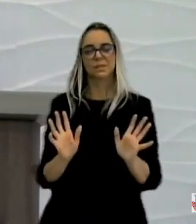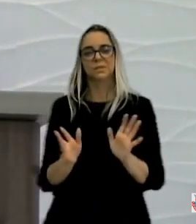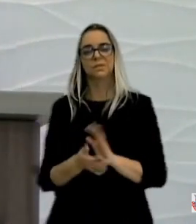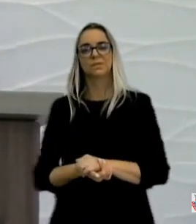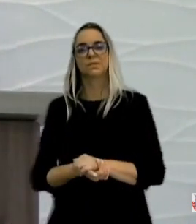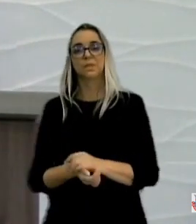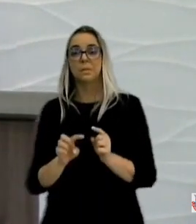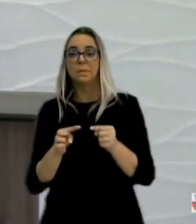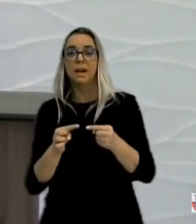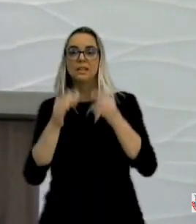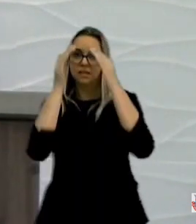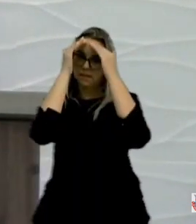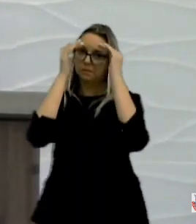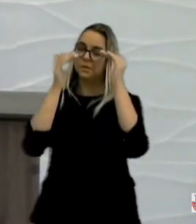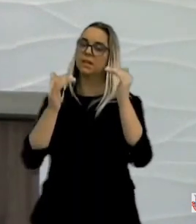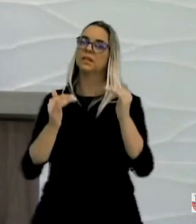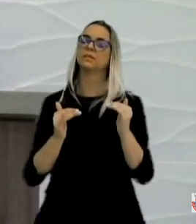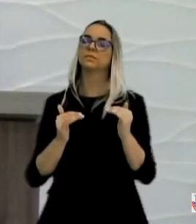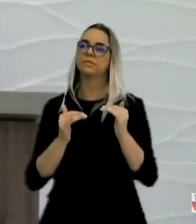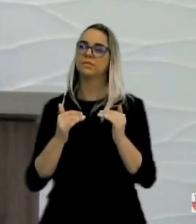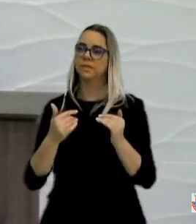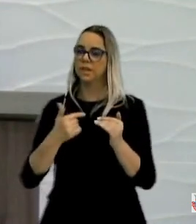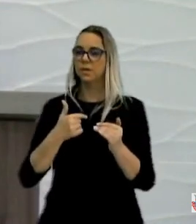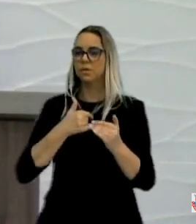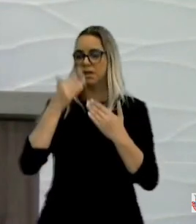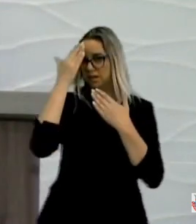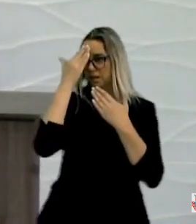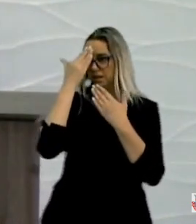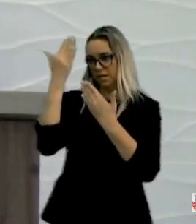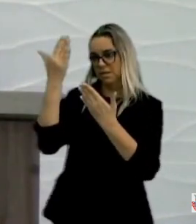sim respeitar. Eu agradeço